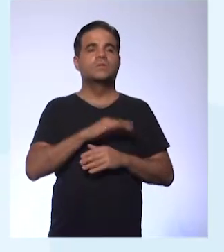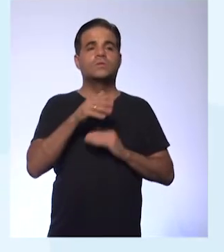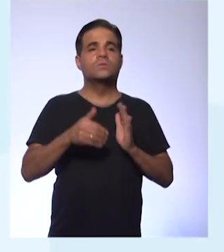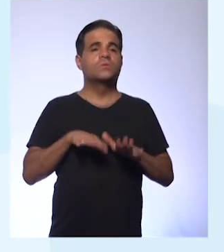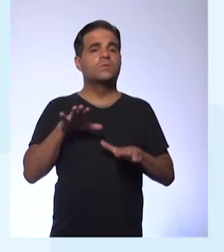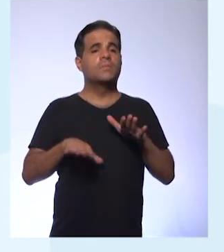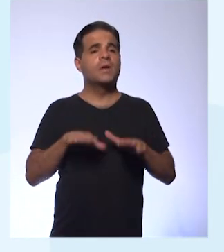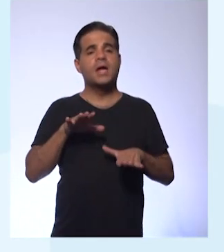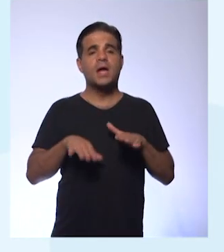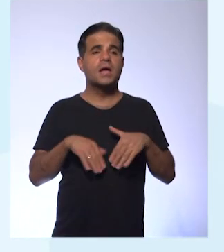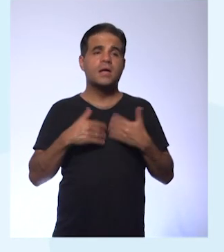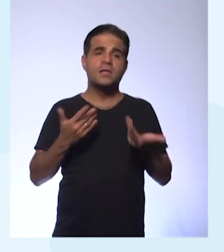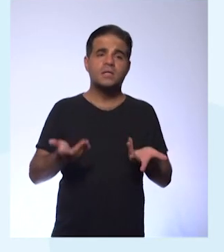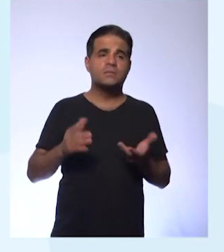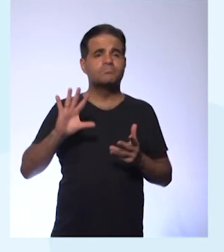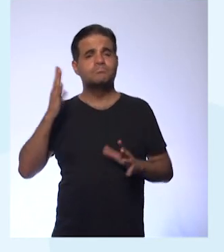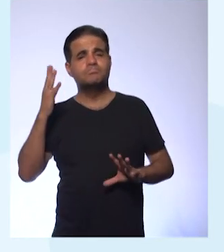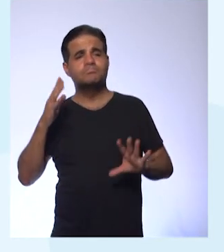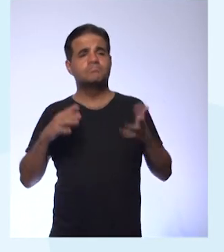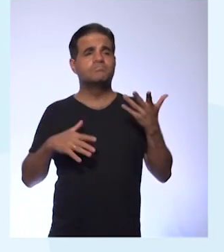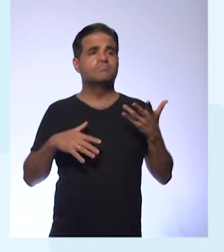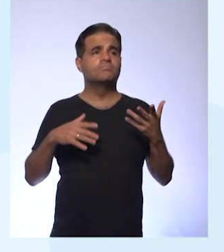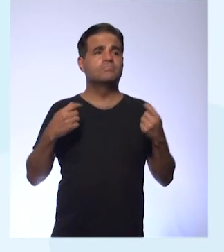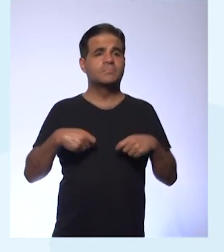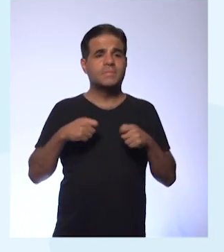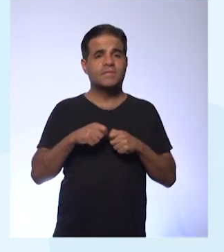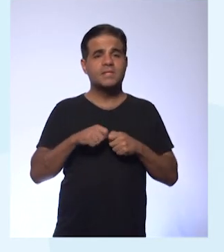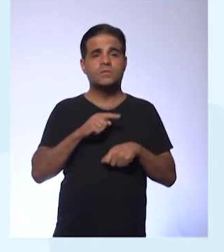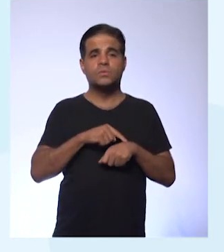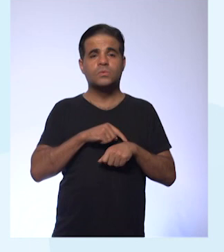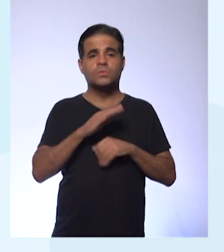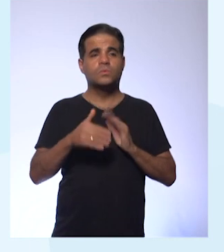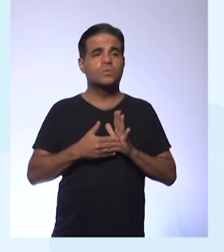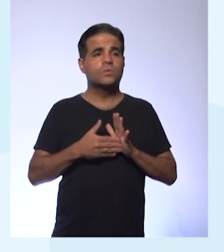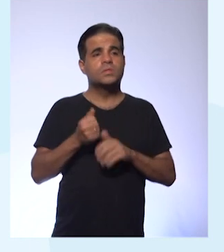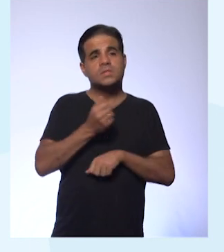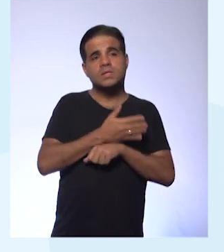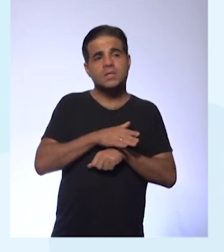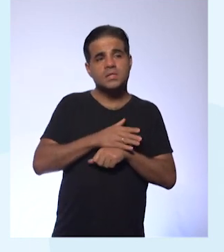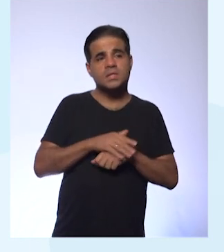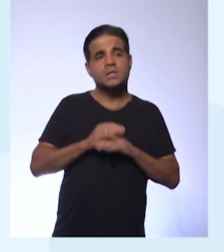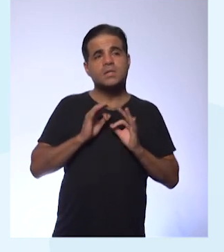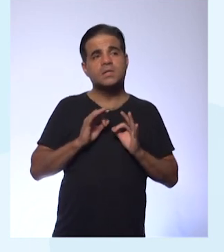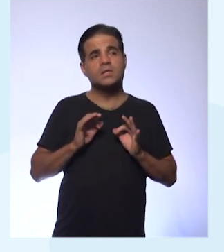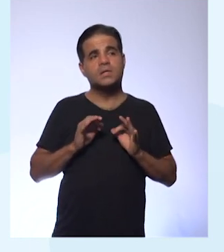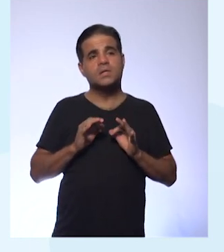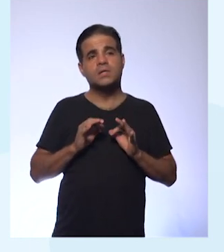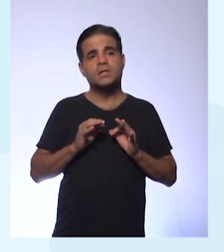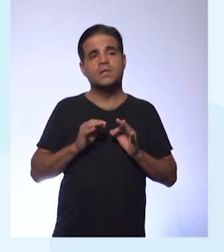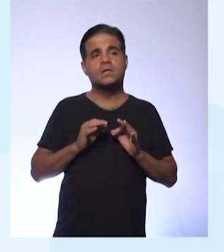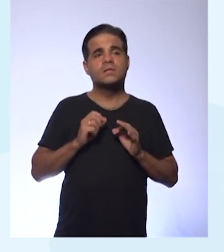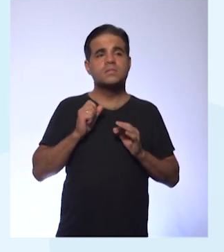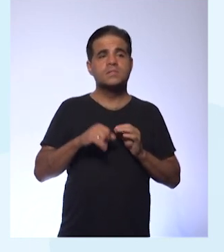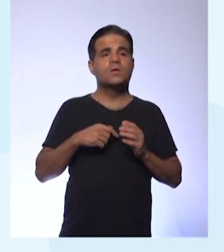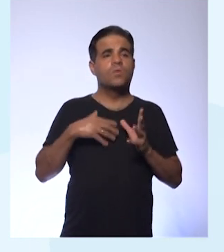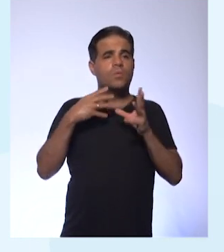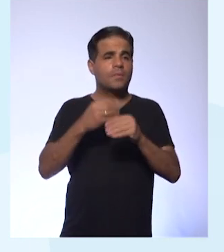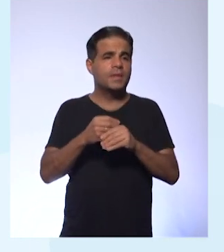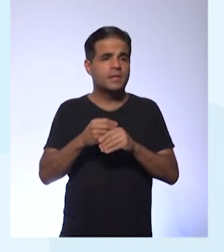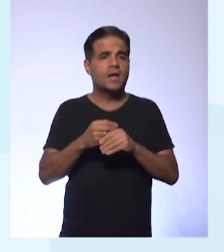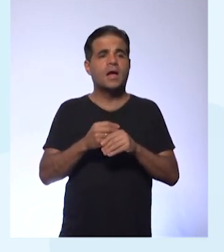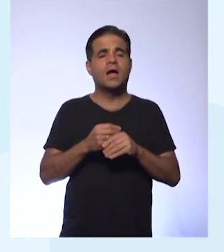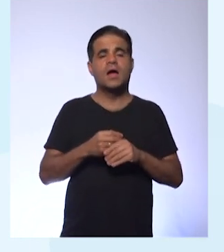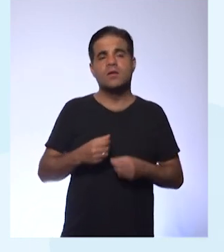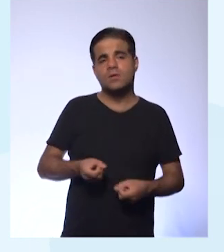depende da circunstância. Vai dar tempo de fazer tudo hoje, hein, ideia? Exercício 5. Se eu completar o